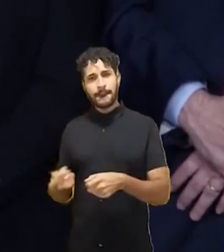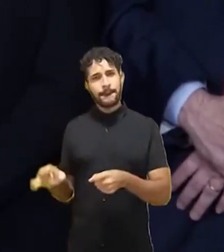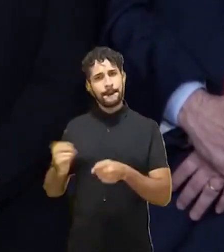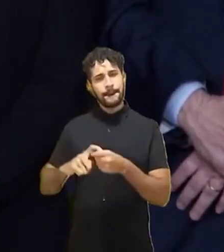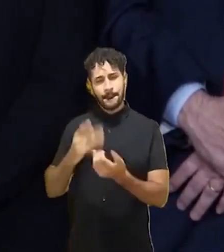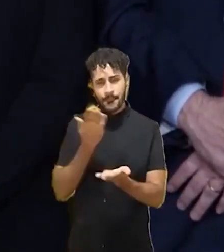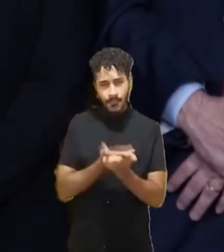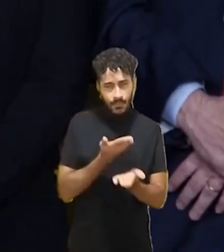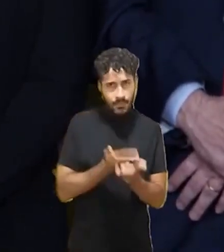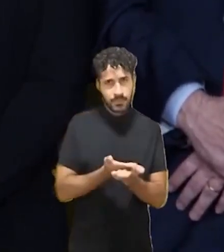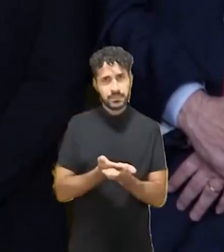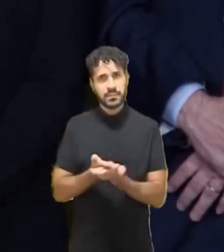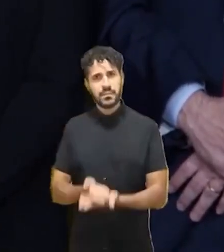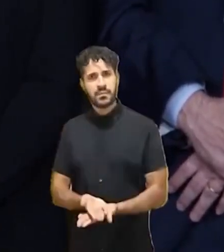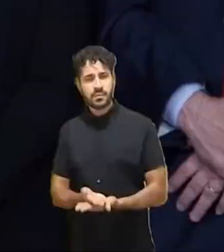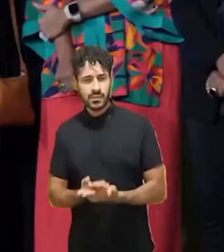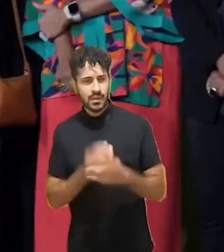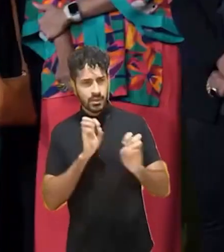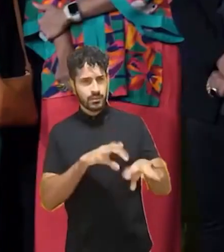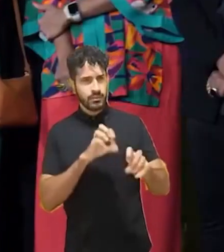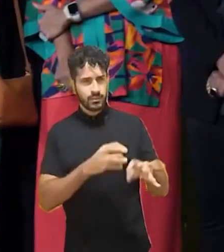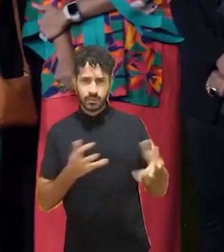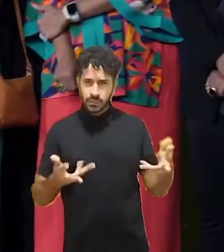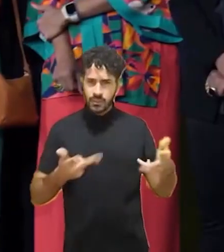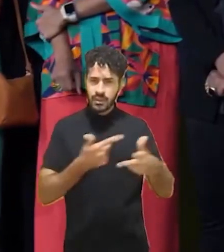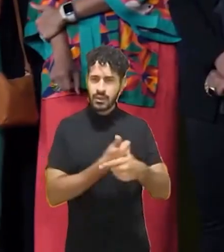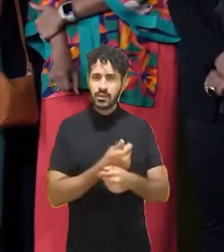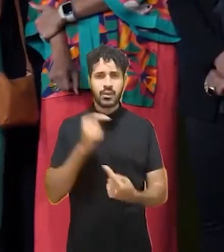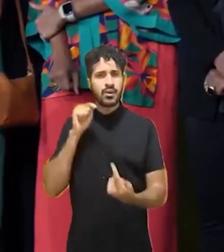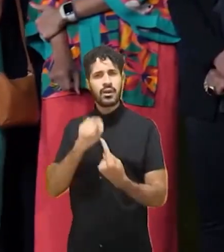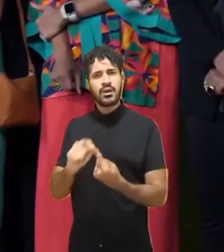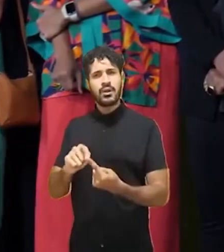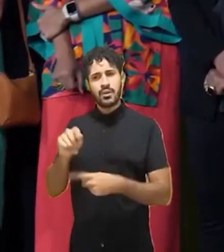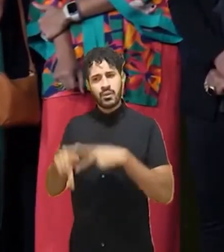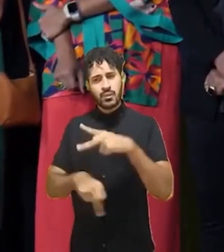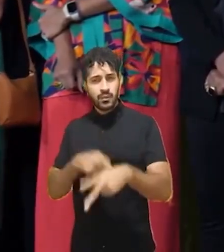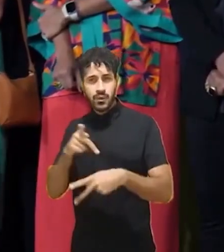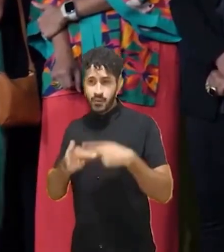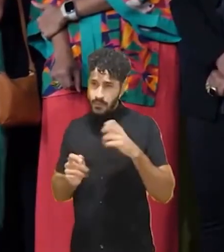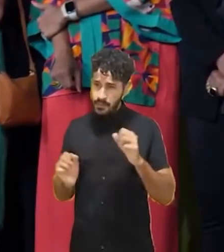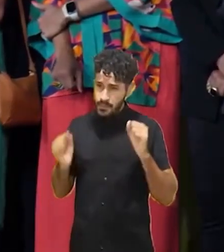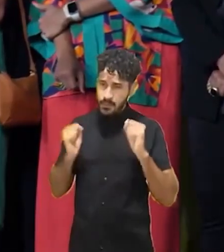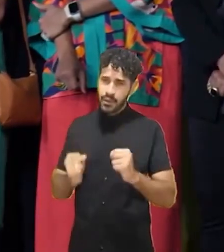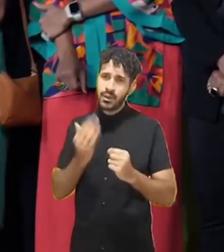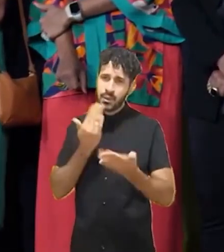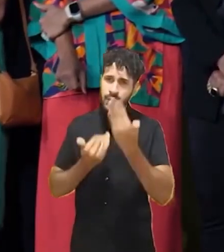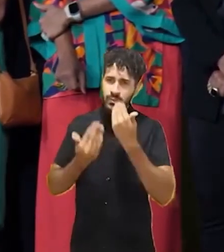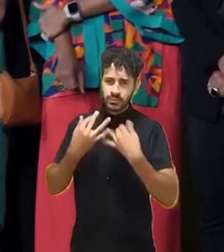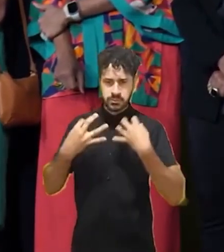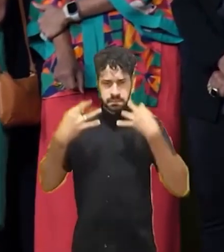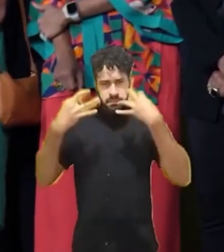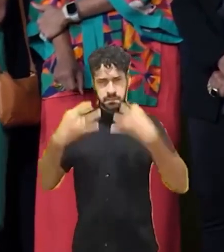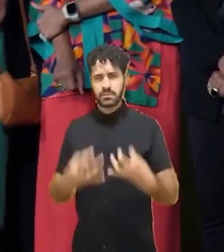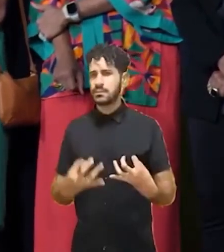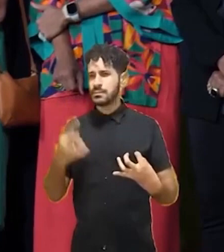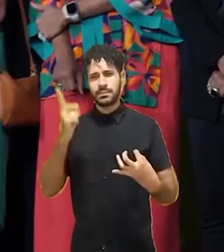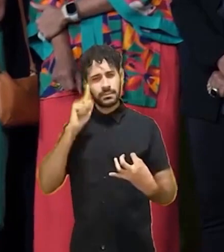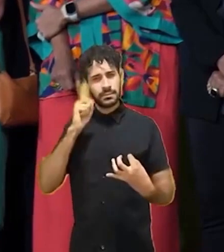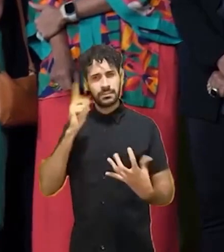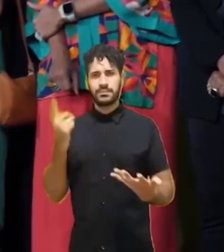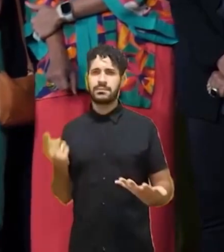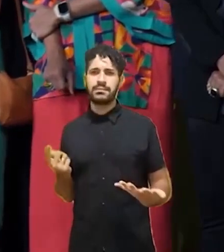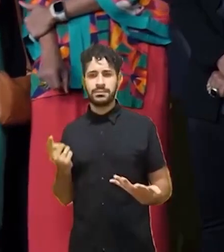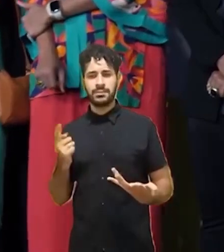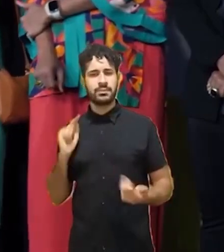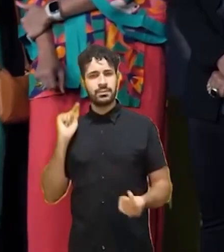para o ensino de qualidade é a missão de fazer com que esse povo possa comer decentemente todo dia é